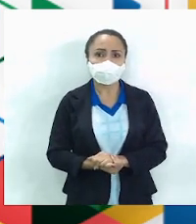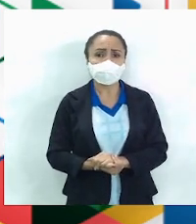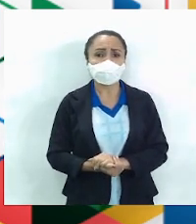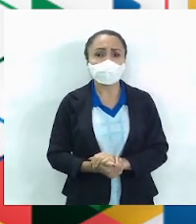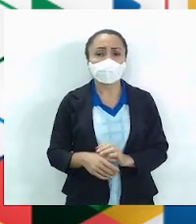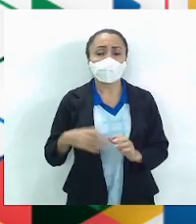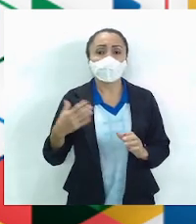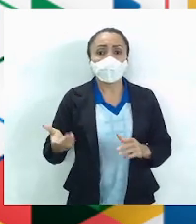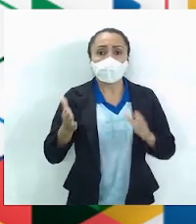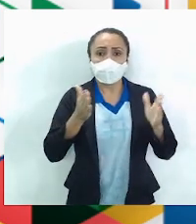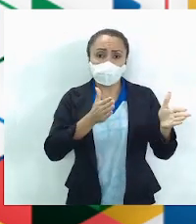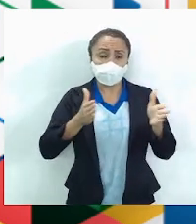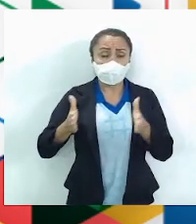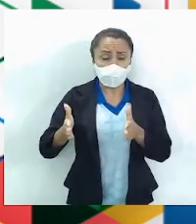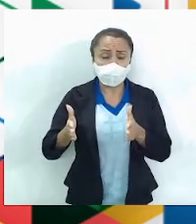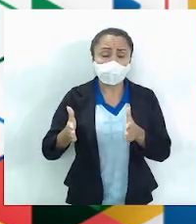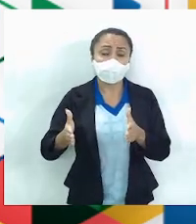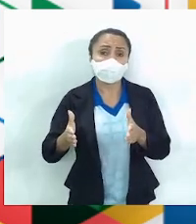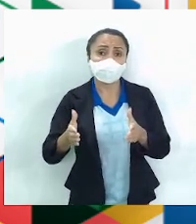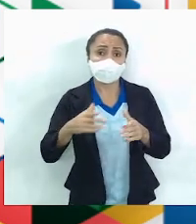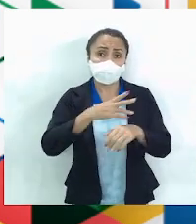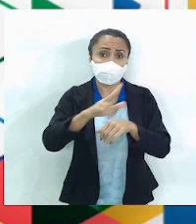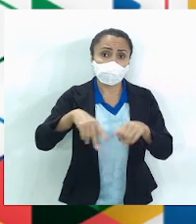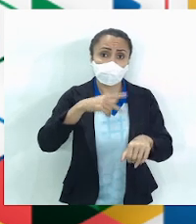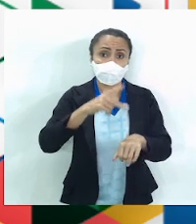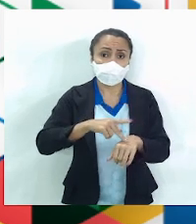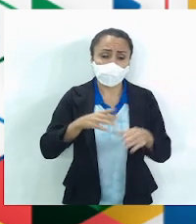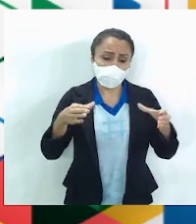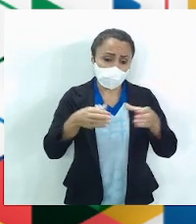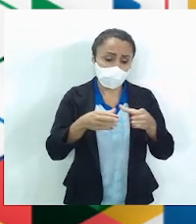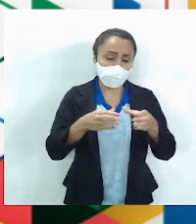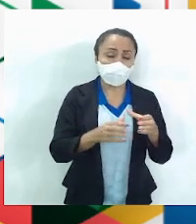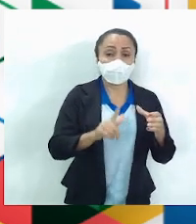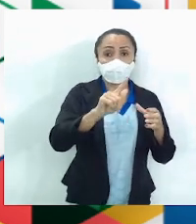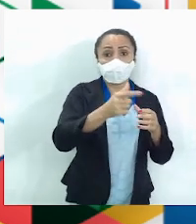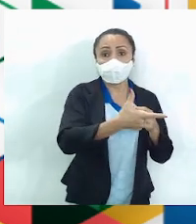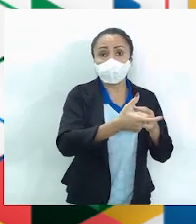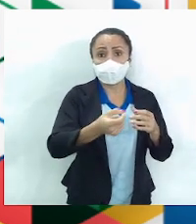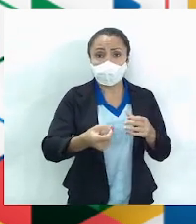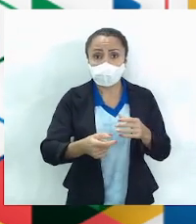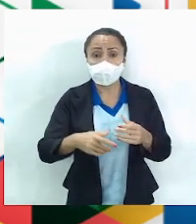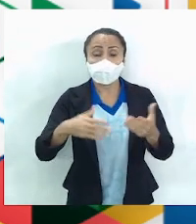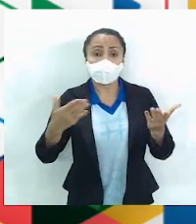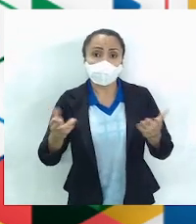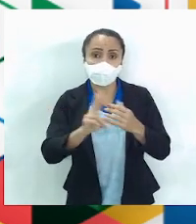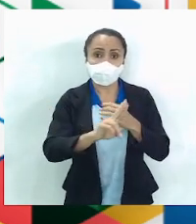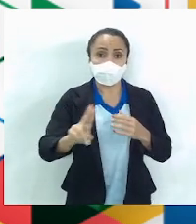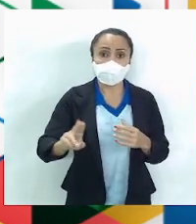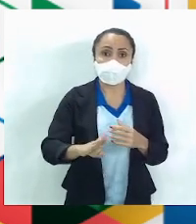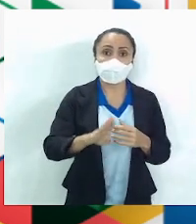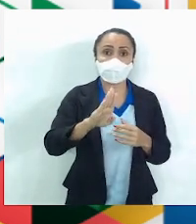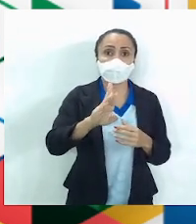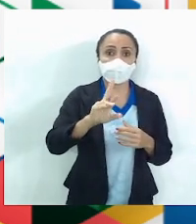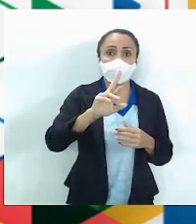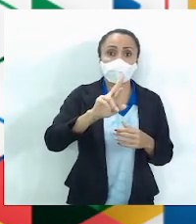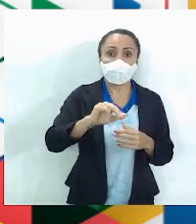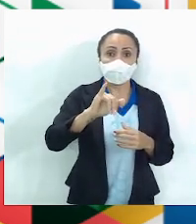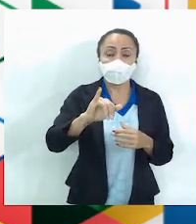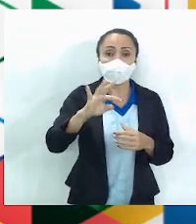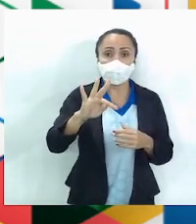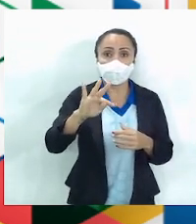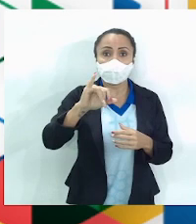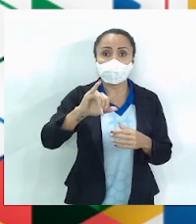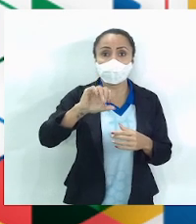os países emergentes que formam o G20 estão os chamados BRICS, Brasil,